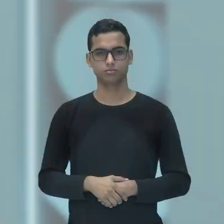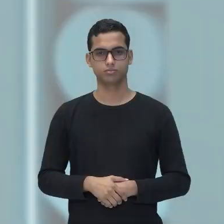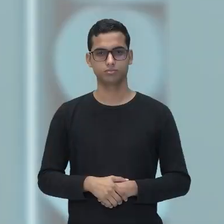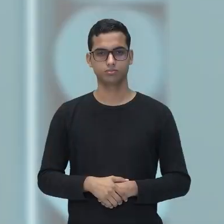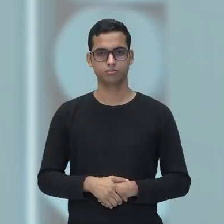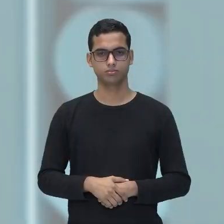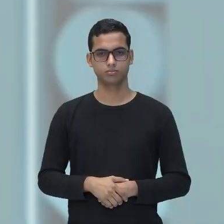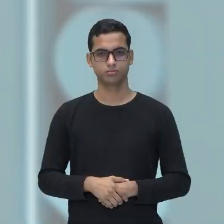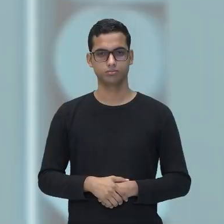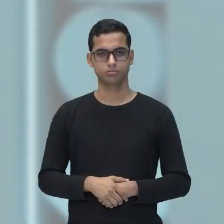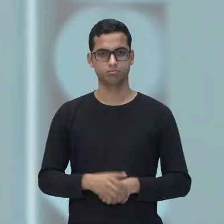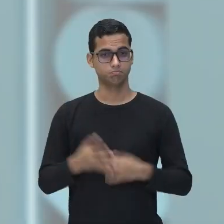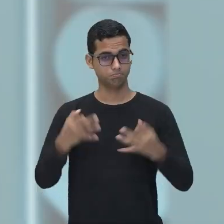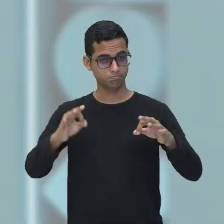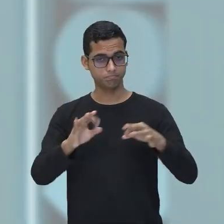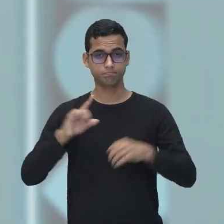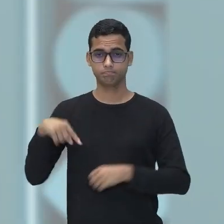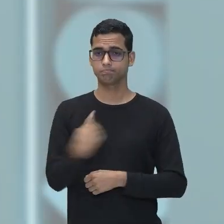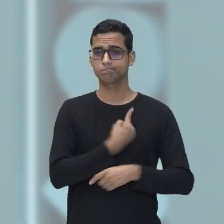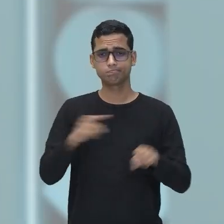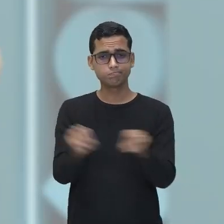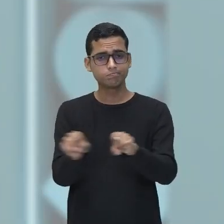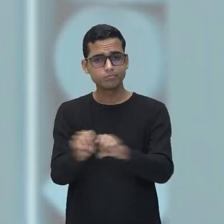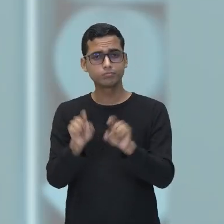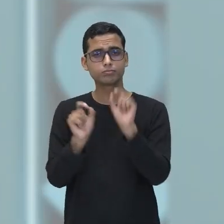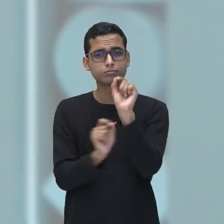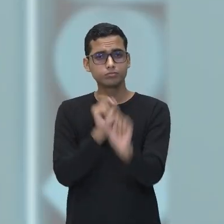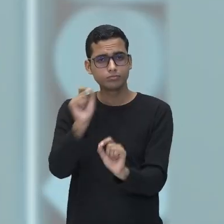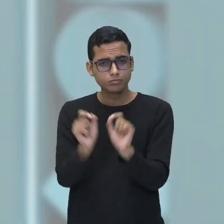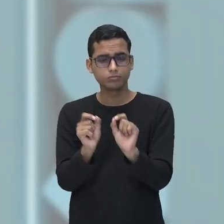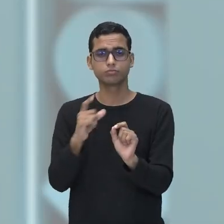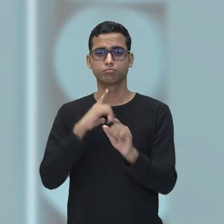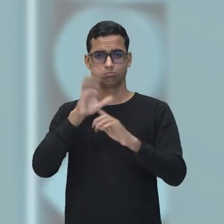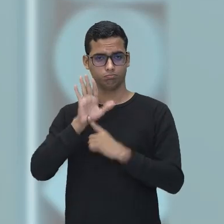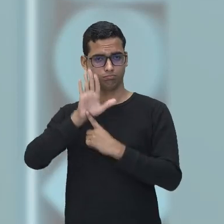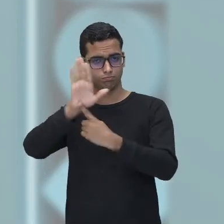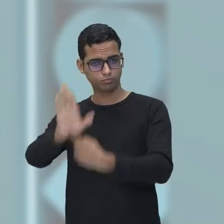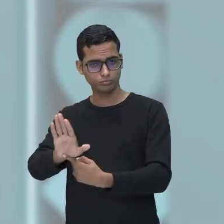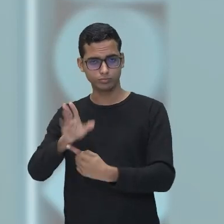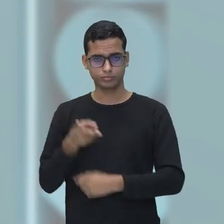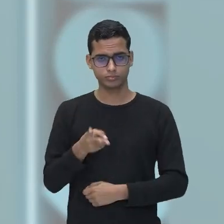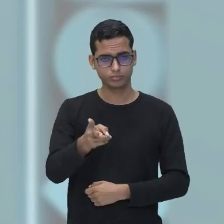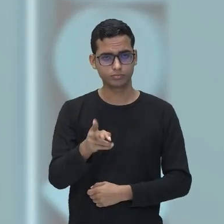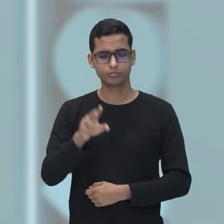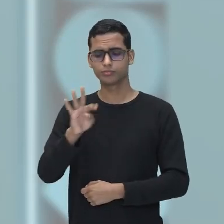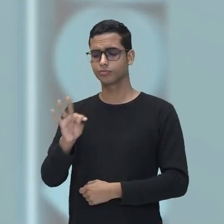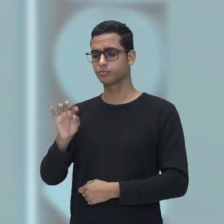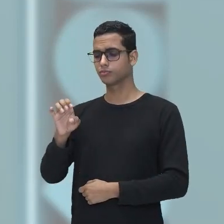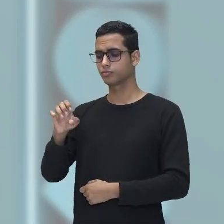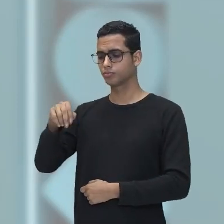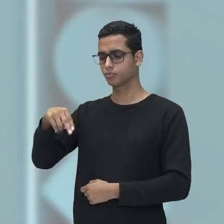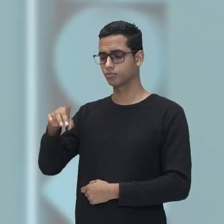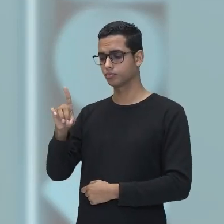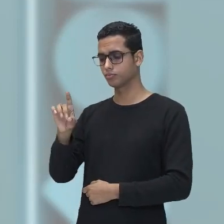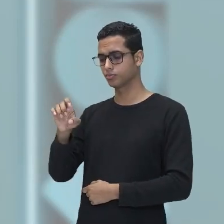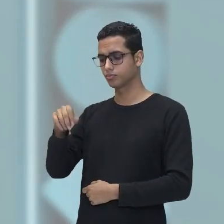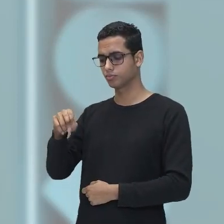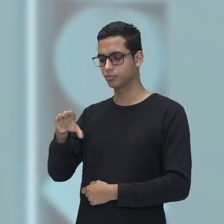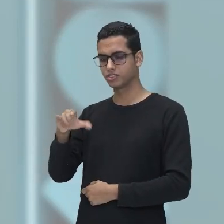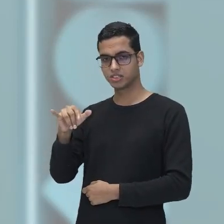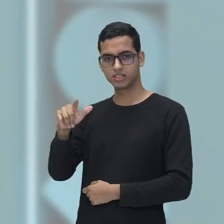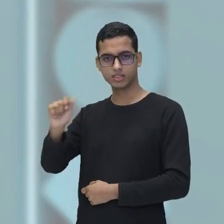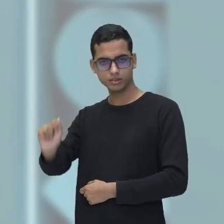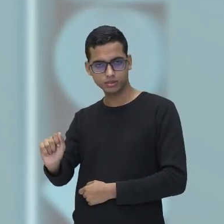Muito bem, pessoal. Então, assim como nós fizemos ao demonstrar tendências de literatura de língua